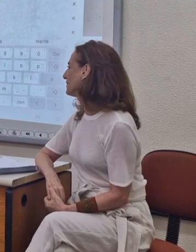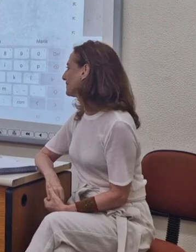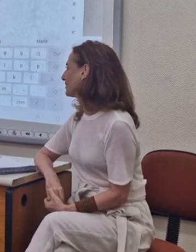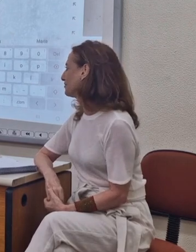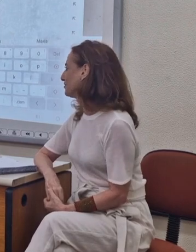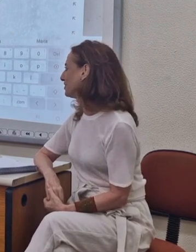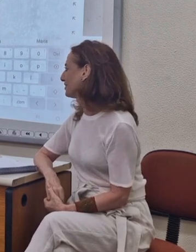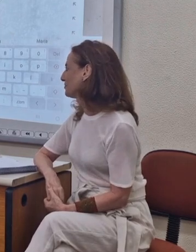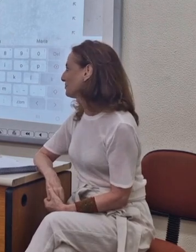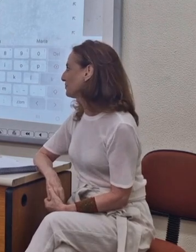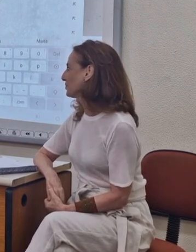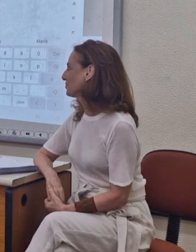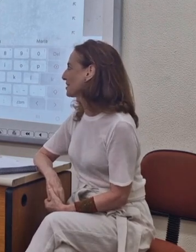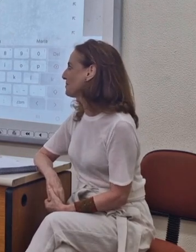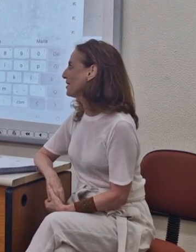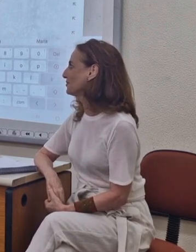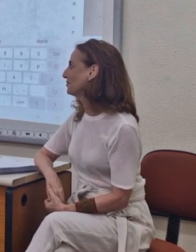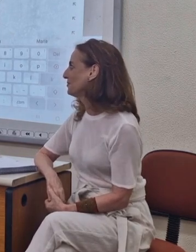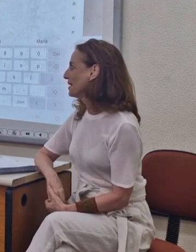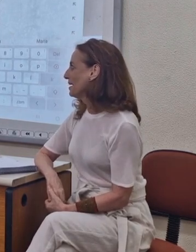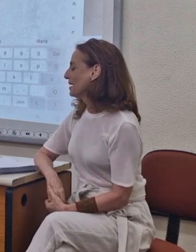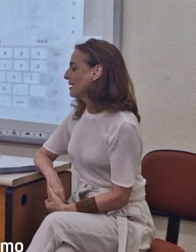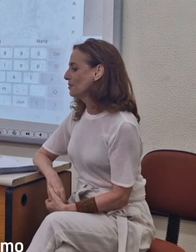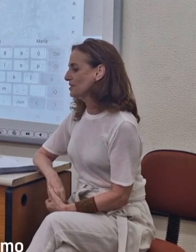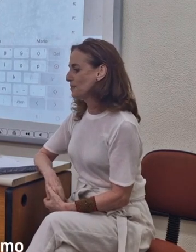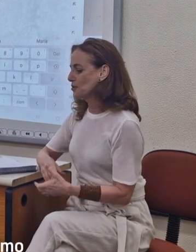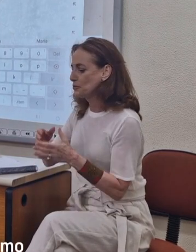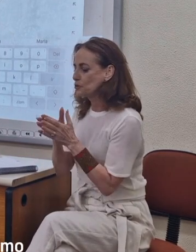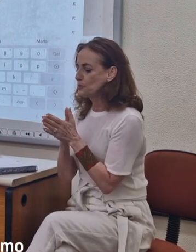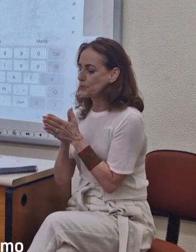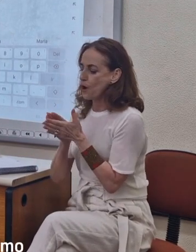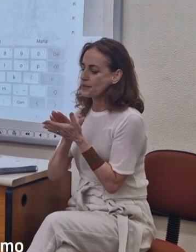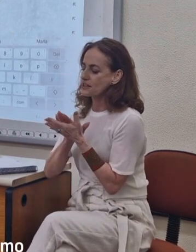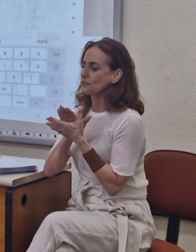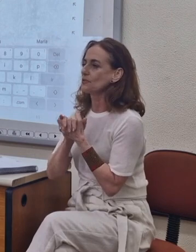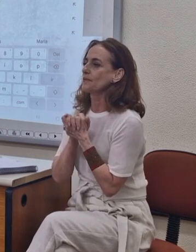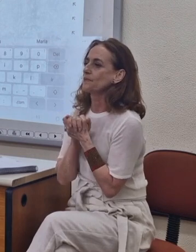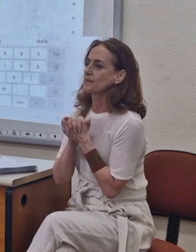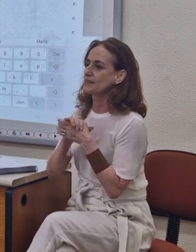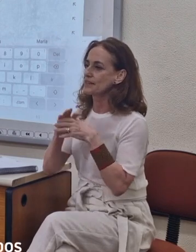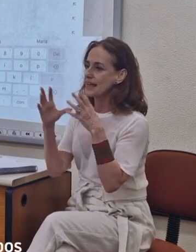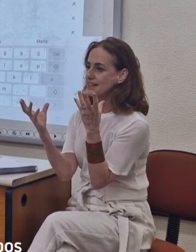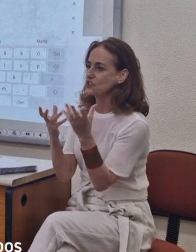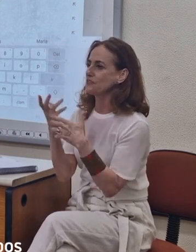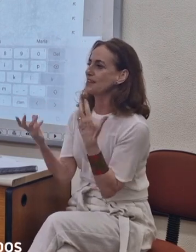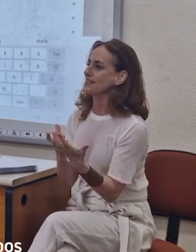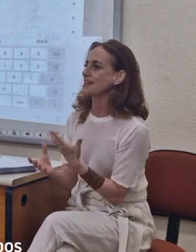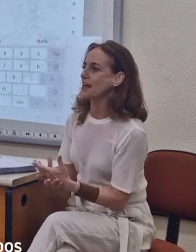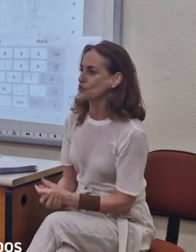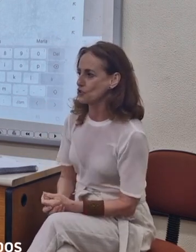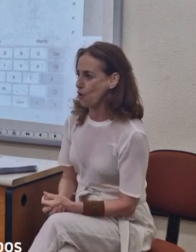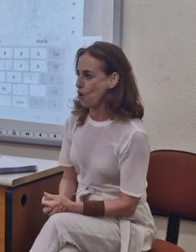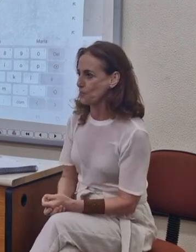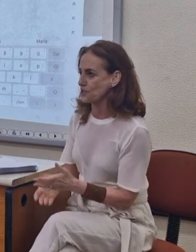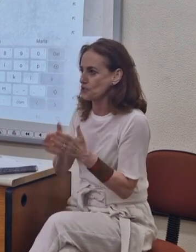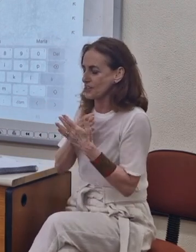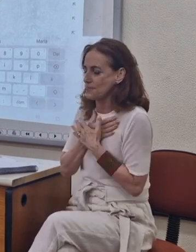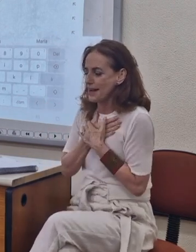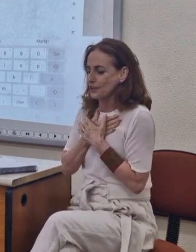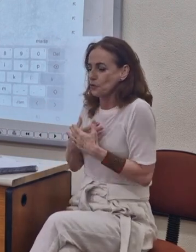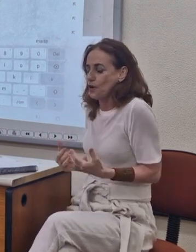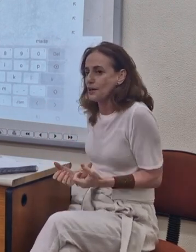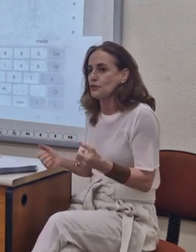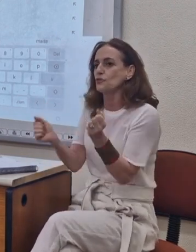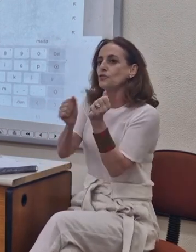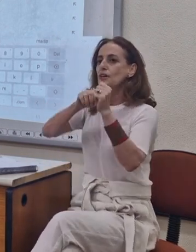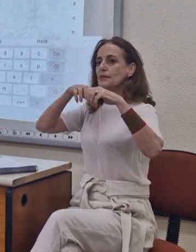né, Marina? Sim. É. O trabalho é um trabalho muito próximo dessa diversidade de corpos. A gente